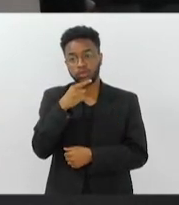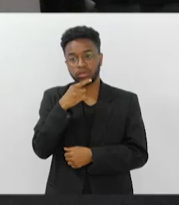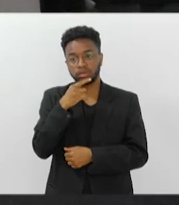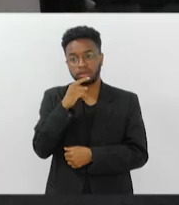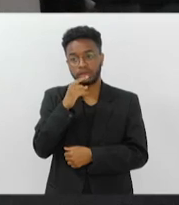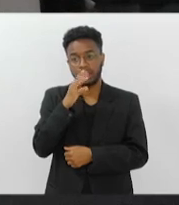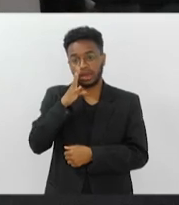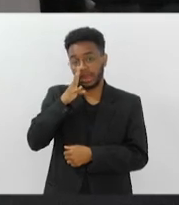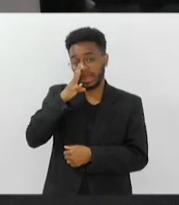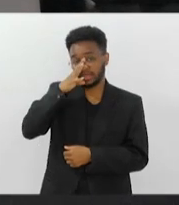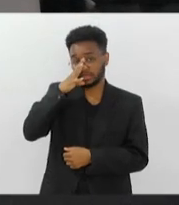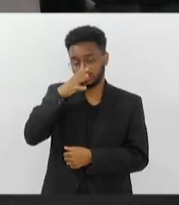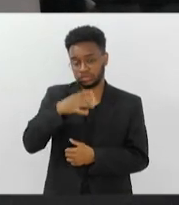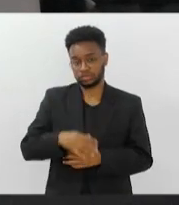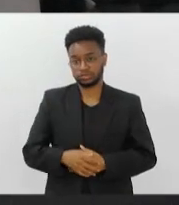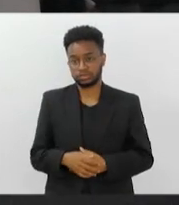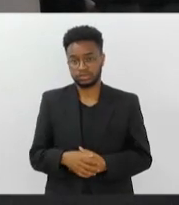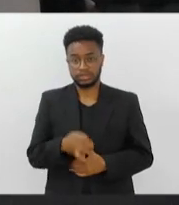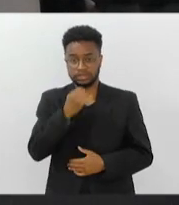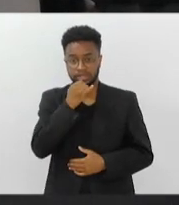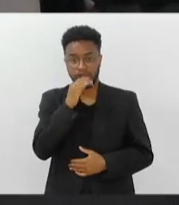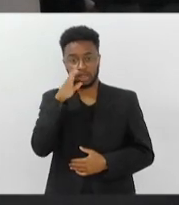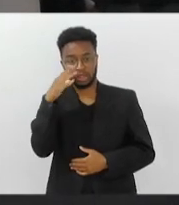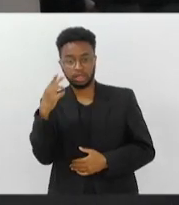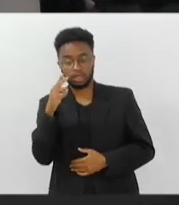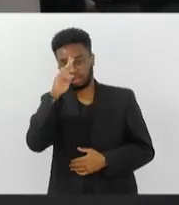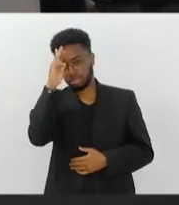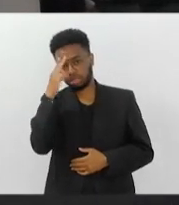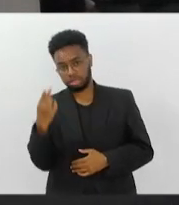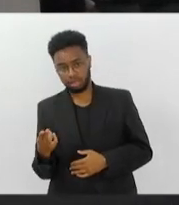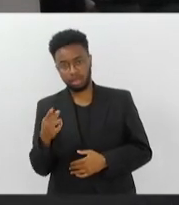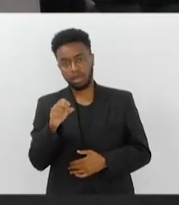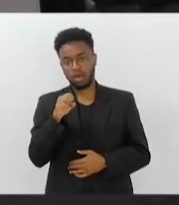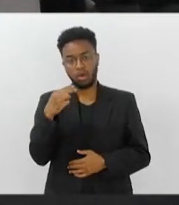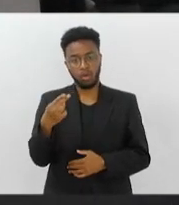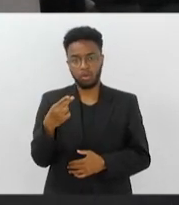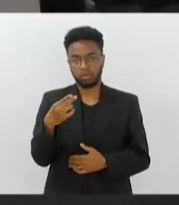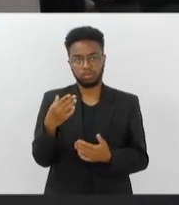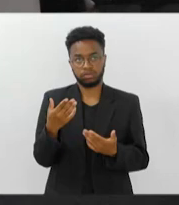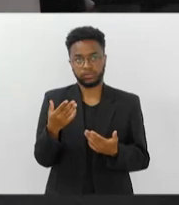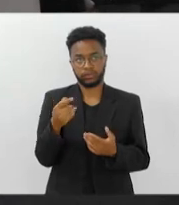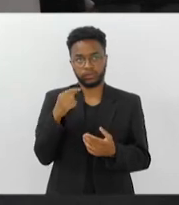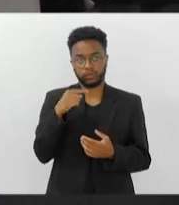resistência. Está desmaiado, desacordado, fora de si.